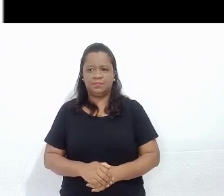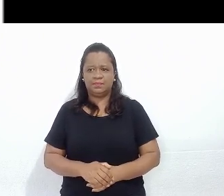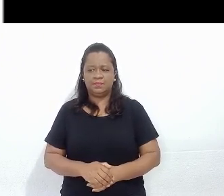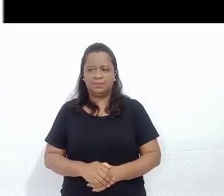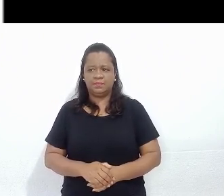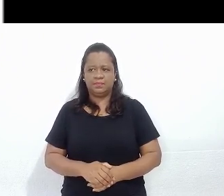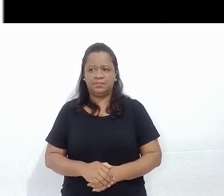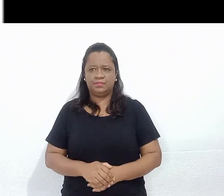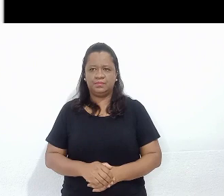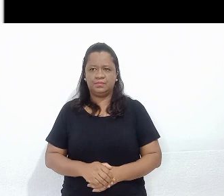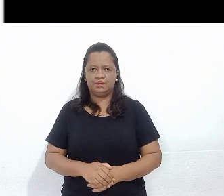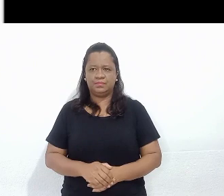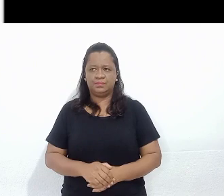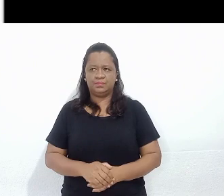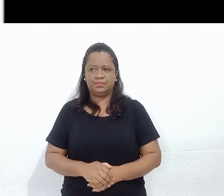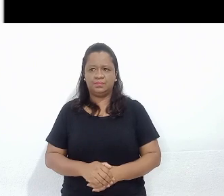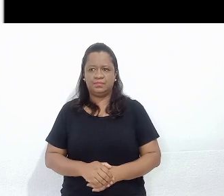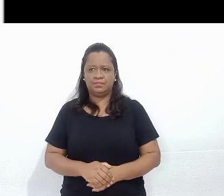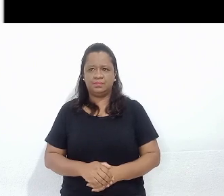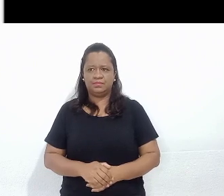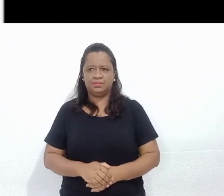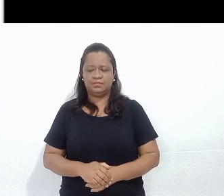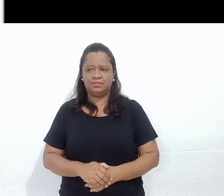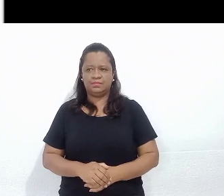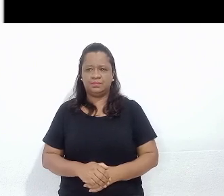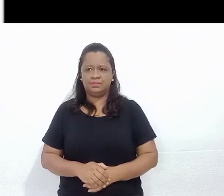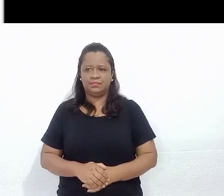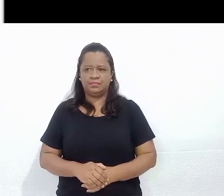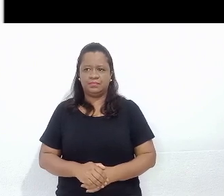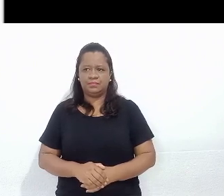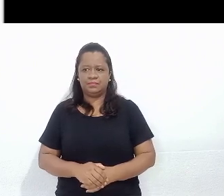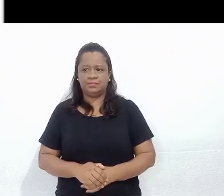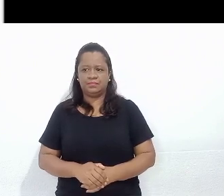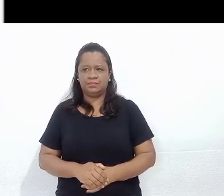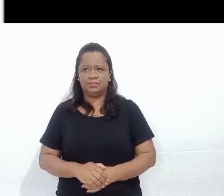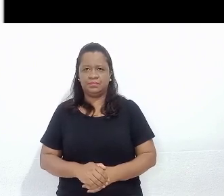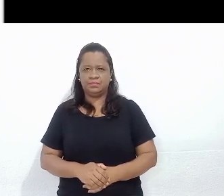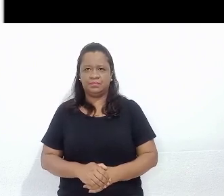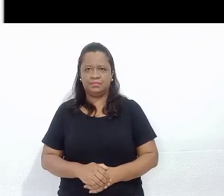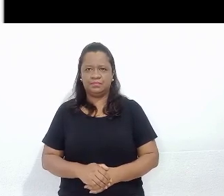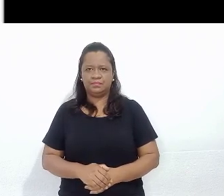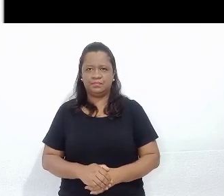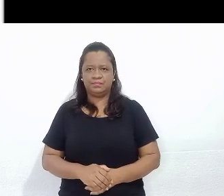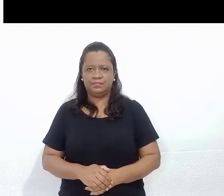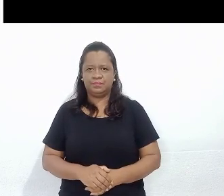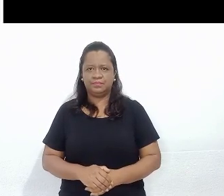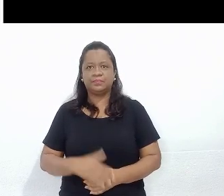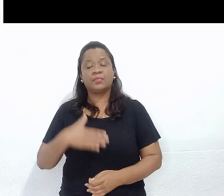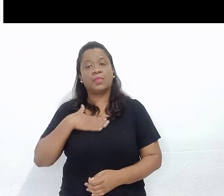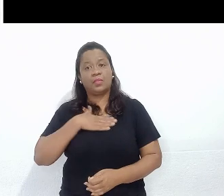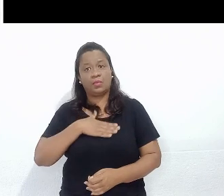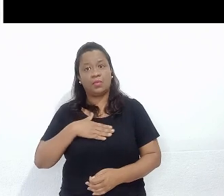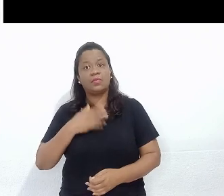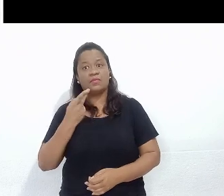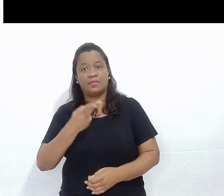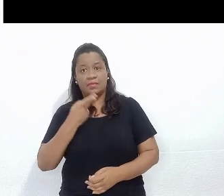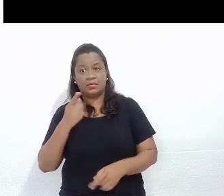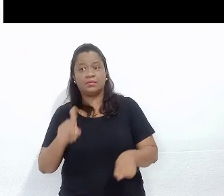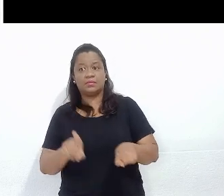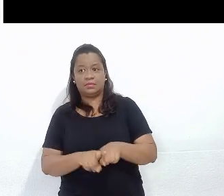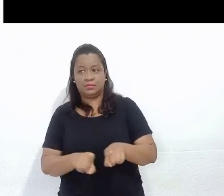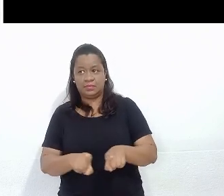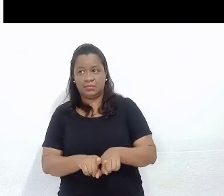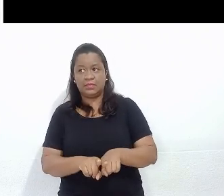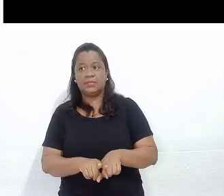tá. Isso aqui já é parte de equipe. A gente já vai falar já já. Mas assim, uma coisa que eu gosto de ressaltar também, que é